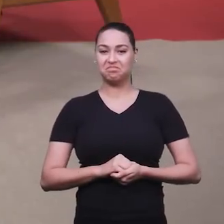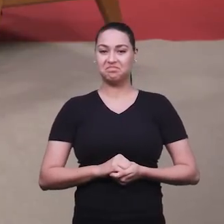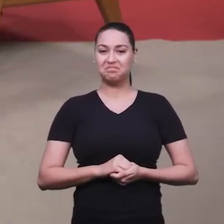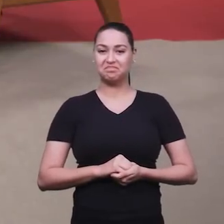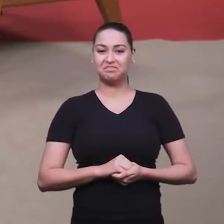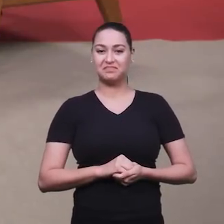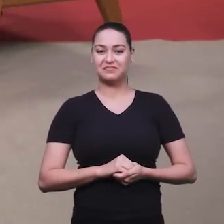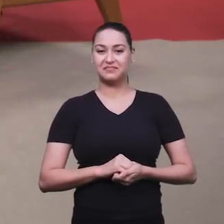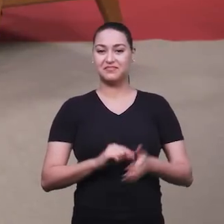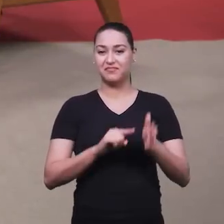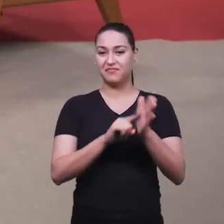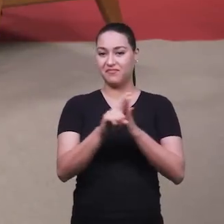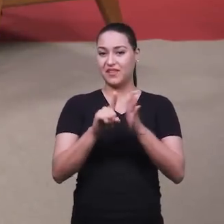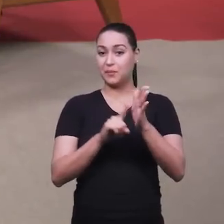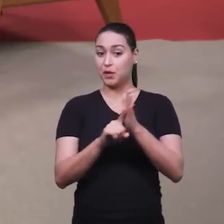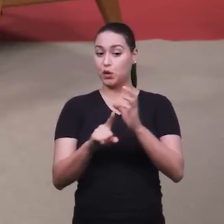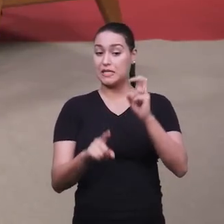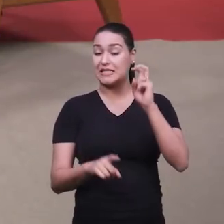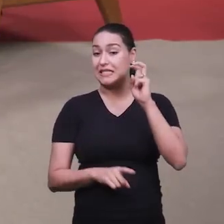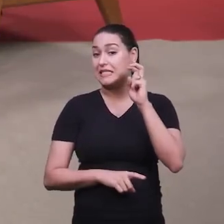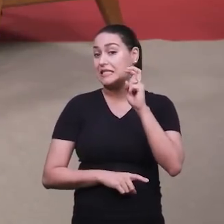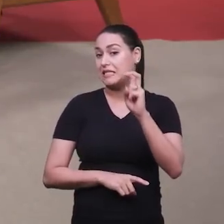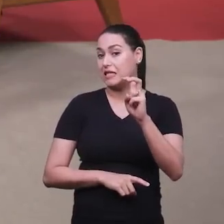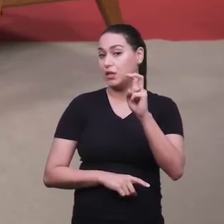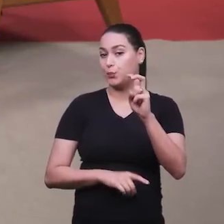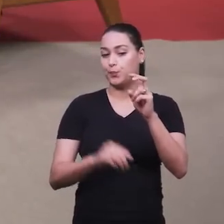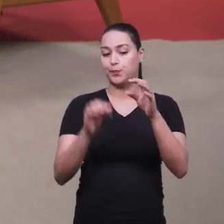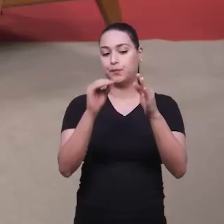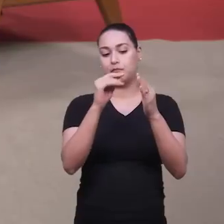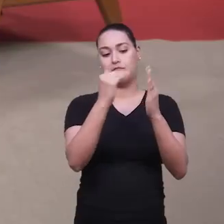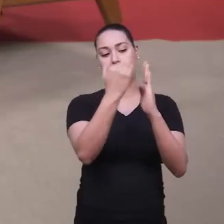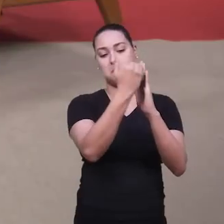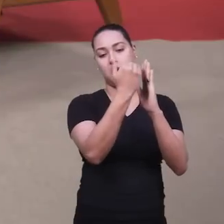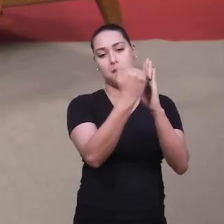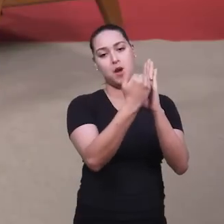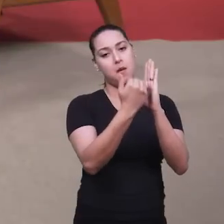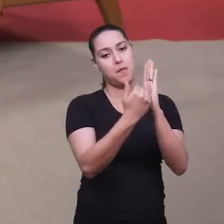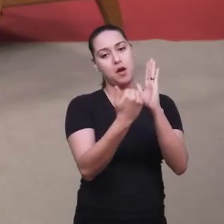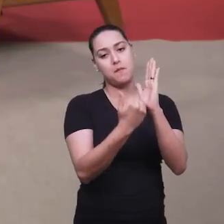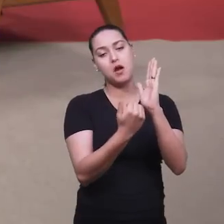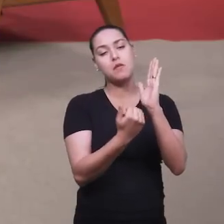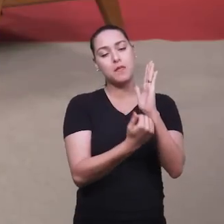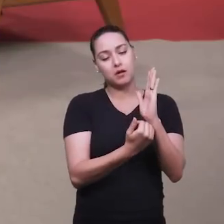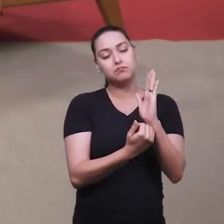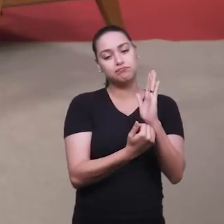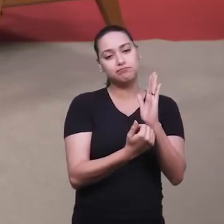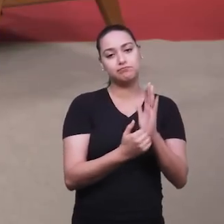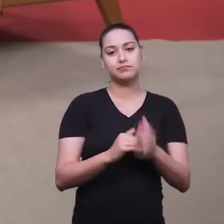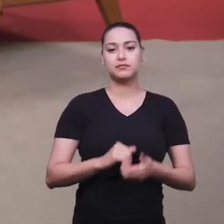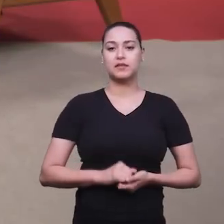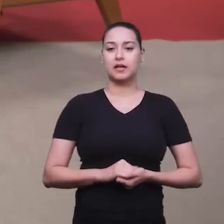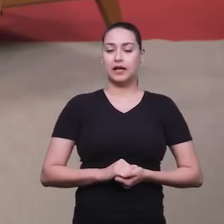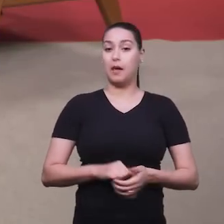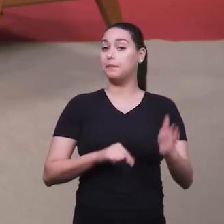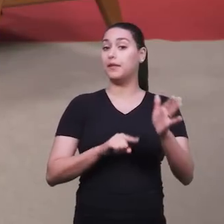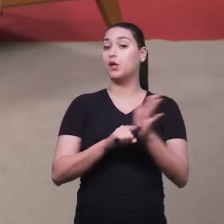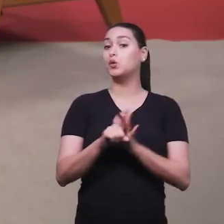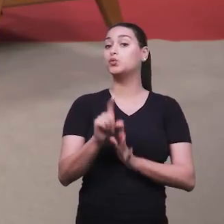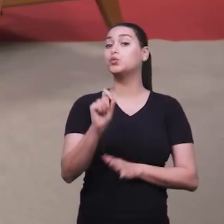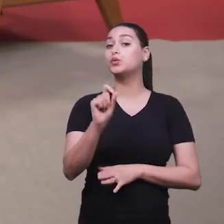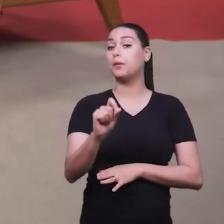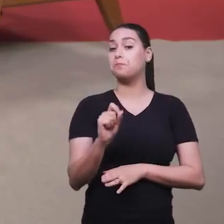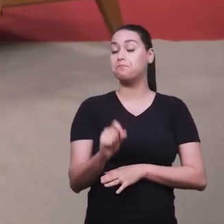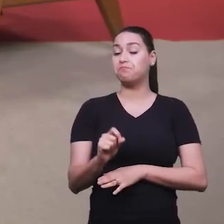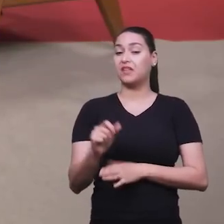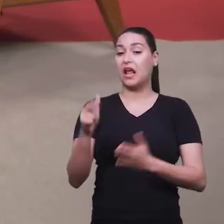pergunta. E como a pergunta tem alguns, são 5 subtópicos, 5 tópicos que a